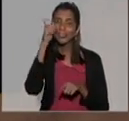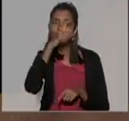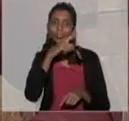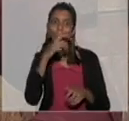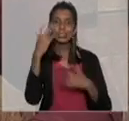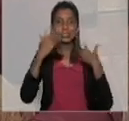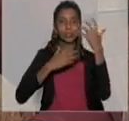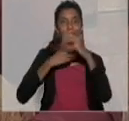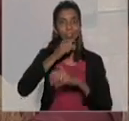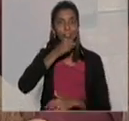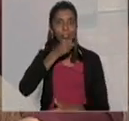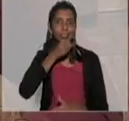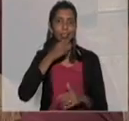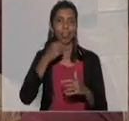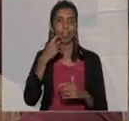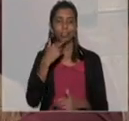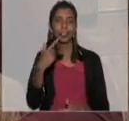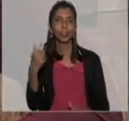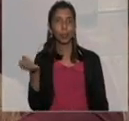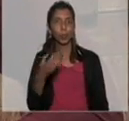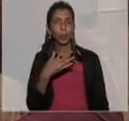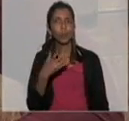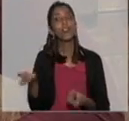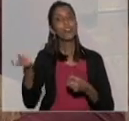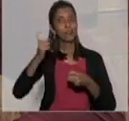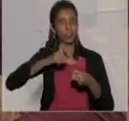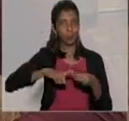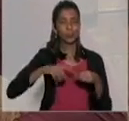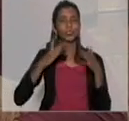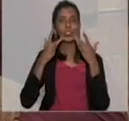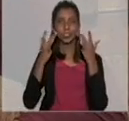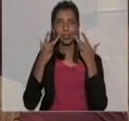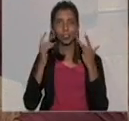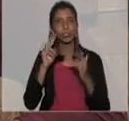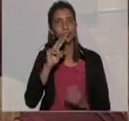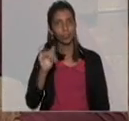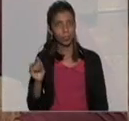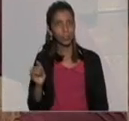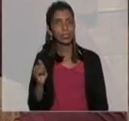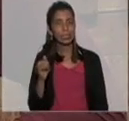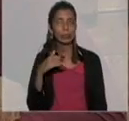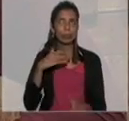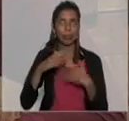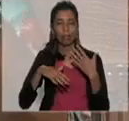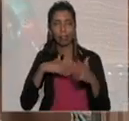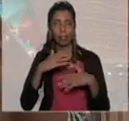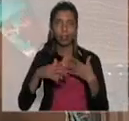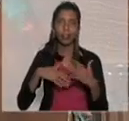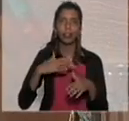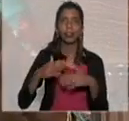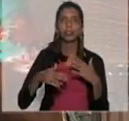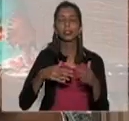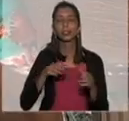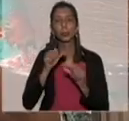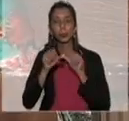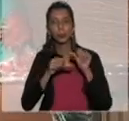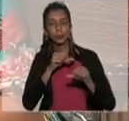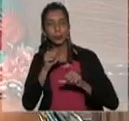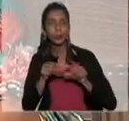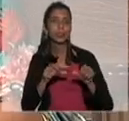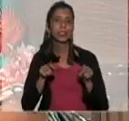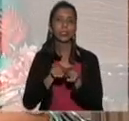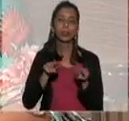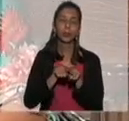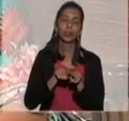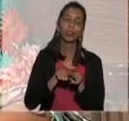né o cantar falar um novo idioma né E esse espetáculo volta né Sil volta eu agora Tô enrolada naquela coisa porque a lei Ron mudou e